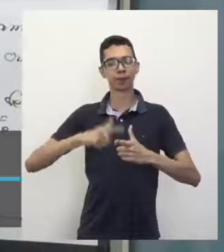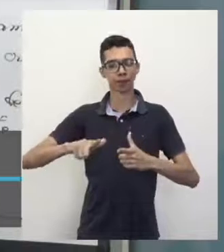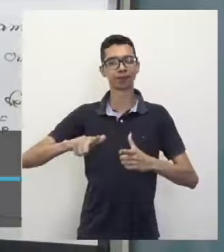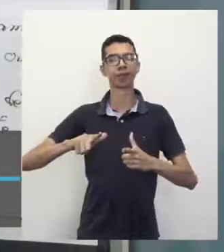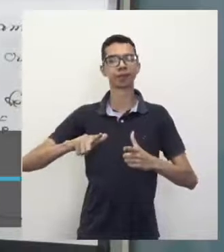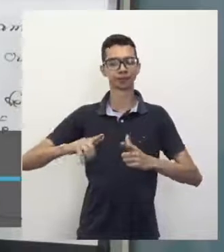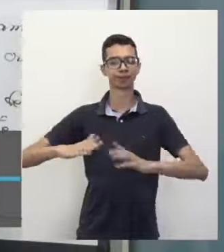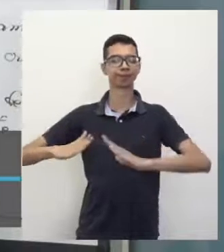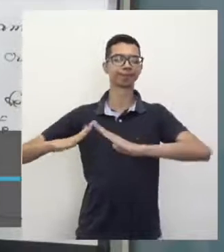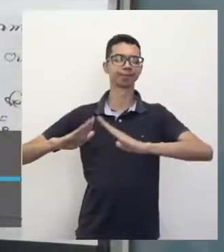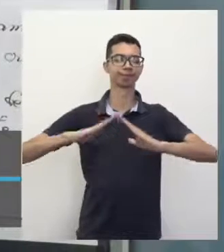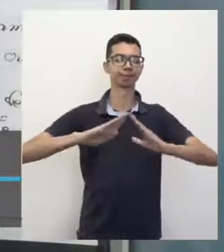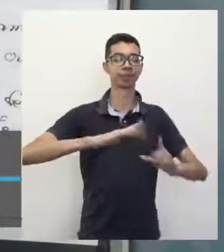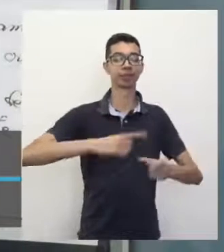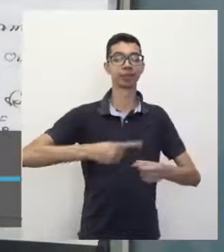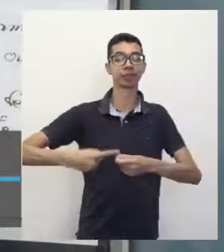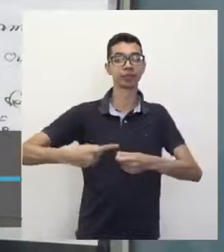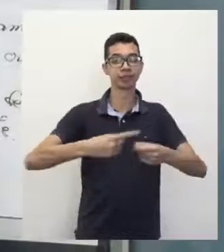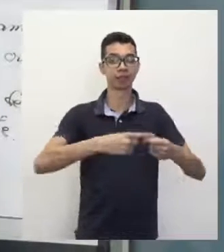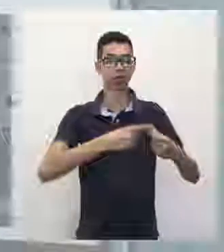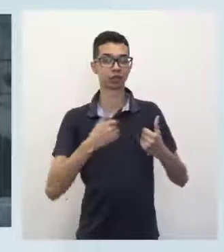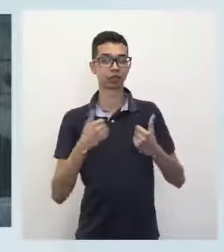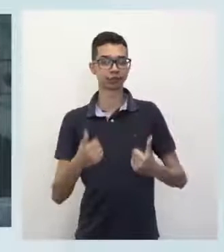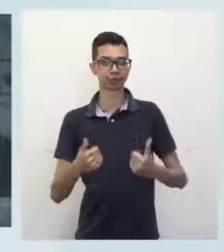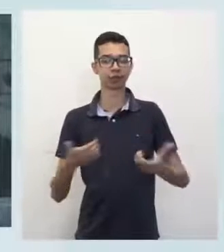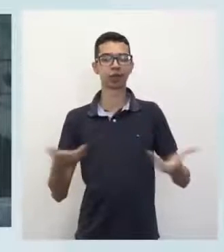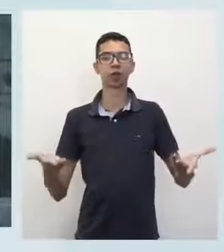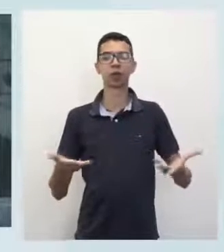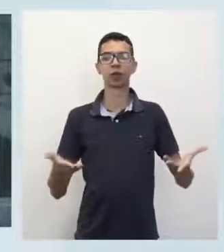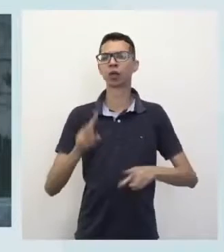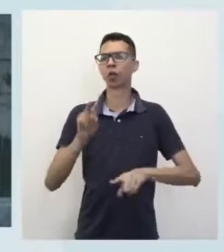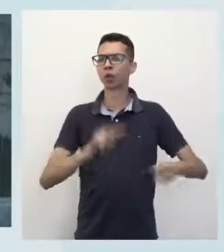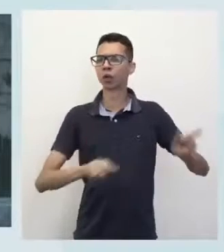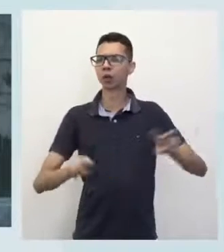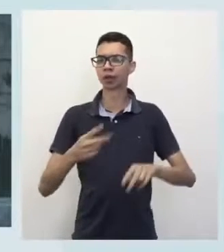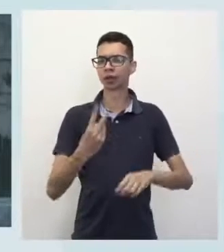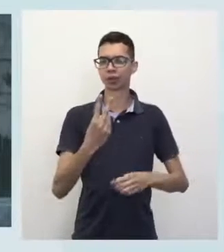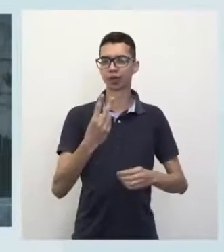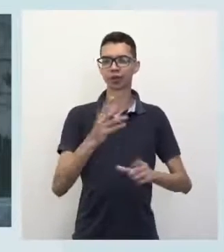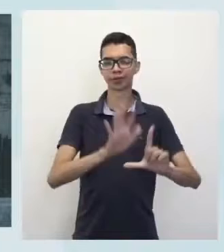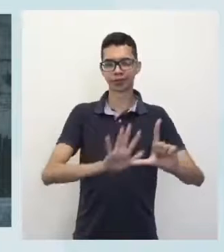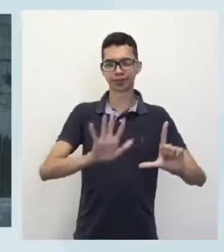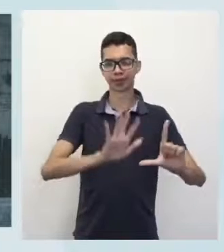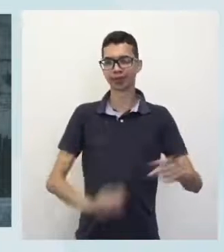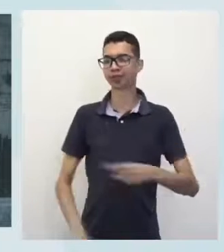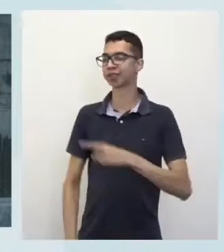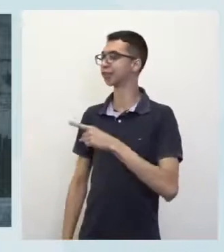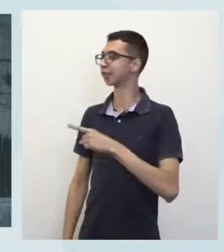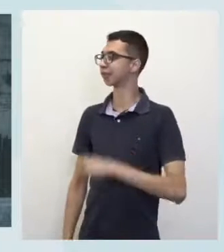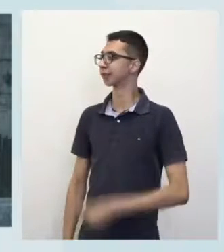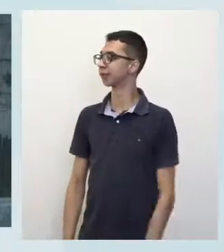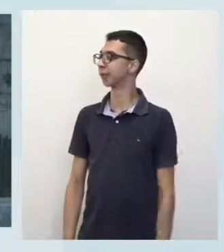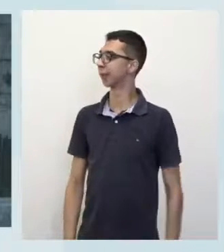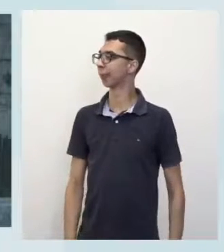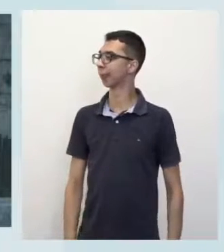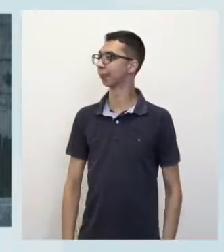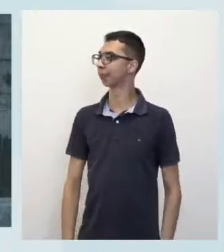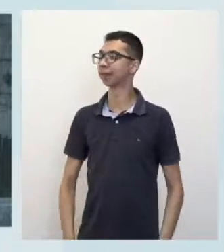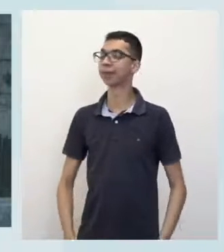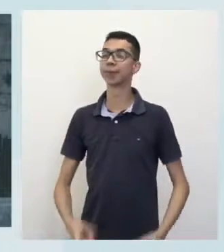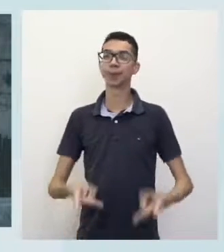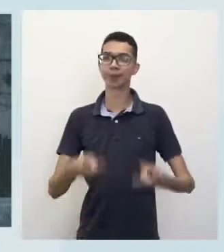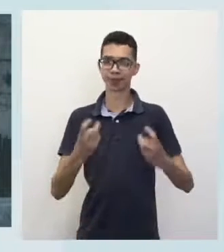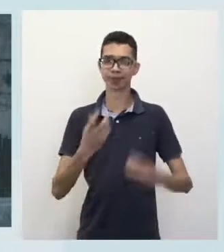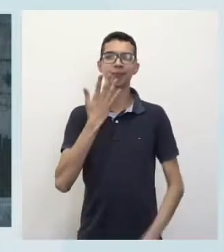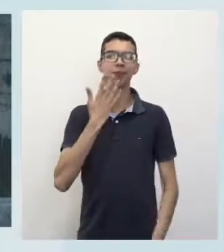Certo? Então vamos lá. Observe aí essas duas imagens, né? Em uma imagem nós estamos vendo aí crianças, né, em processo